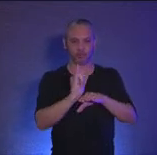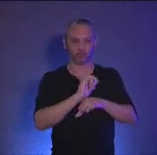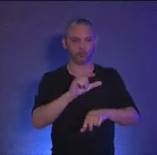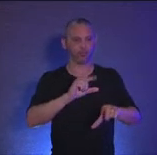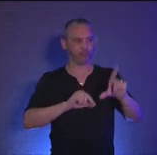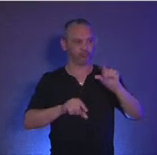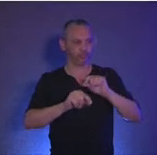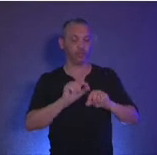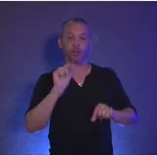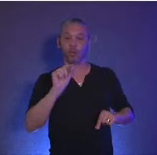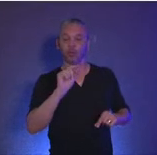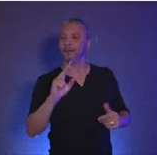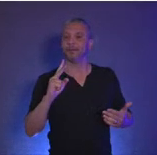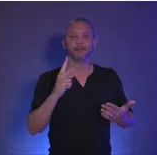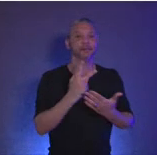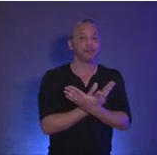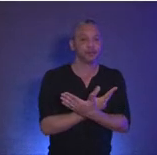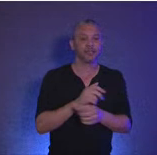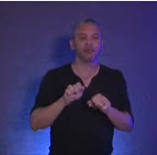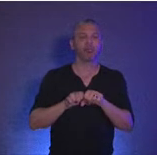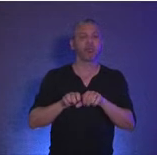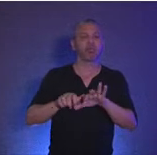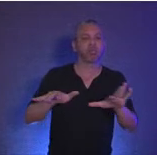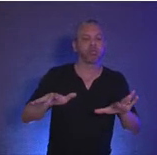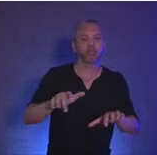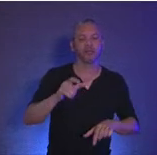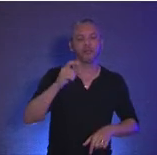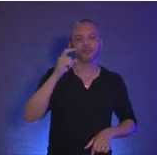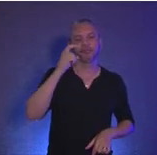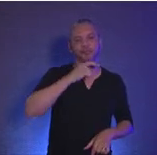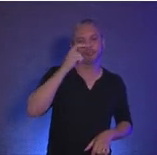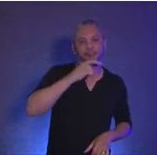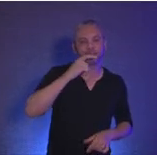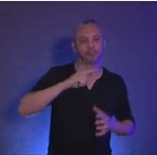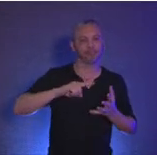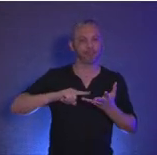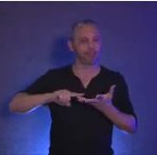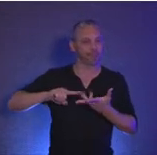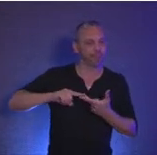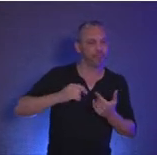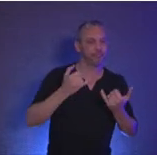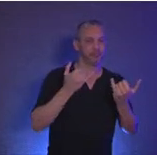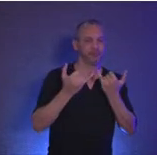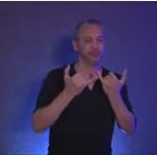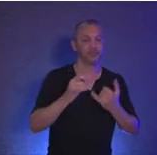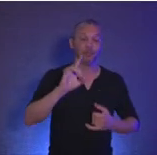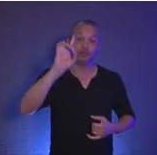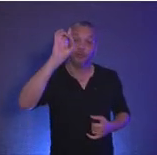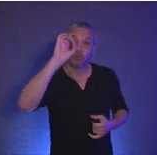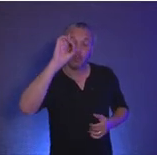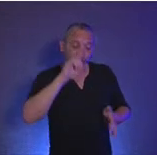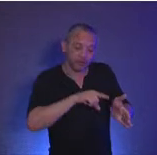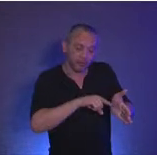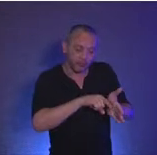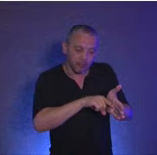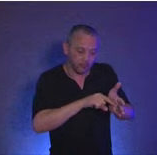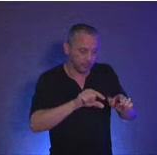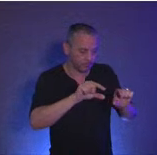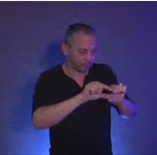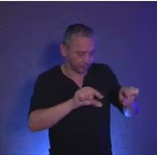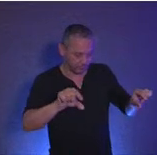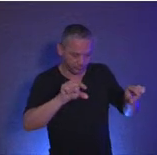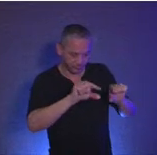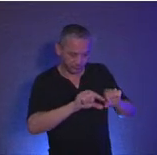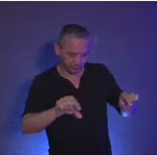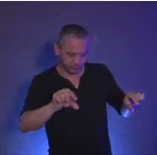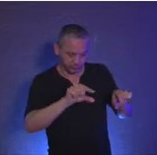com potencial disseminação de desinformação, e ele analisa todos os dias a transcrição de todos esses vídeos. Então,